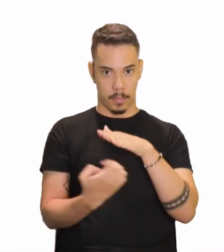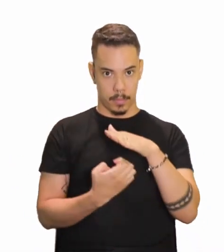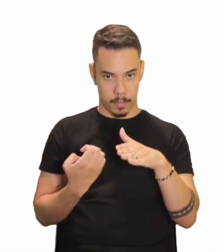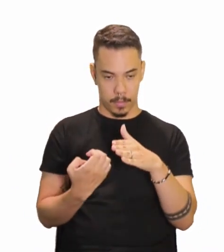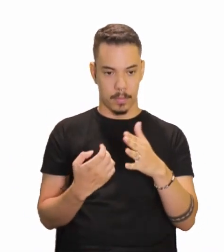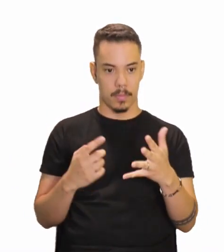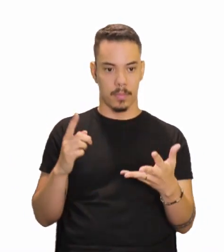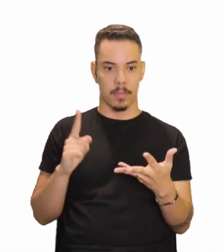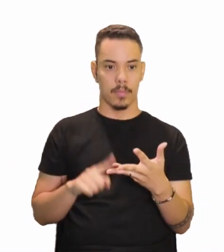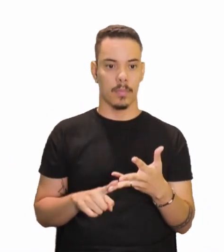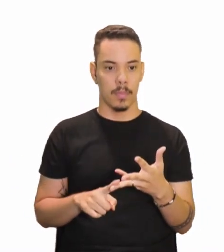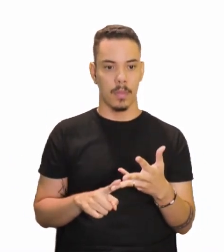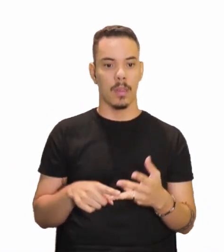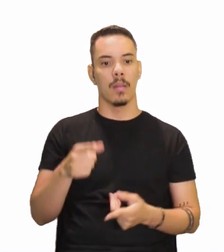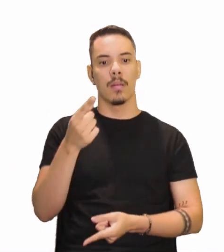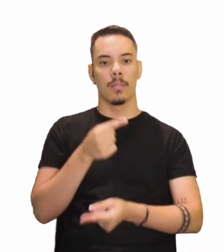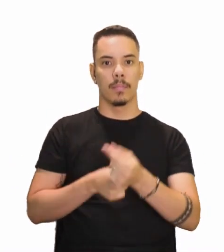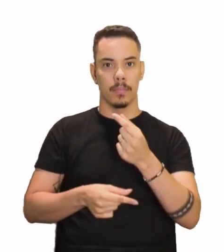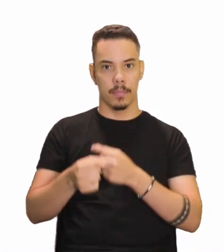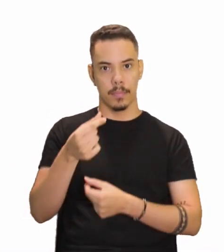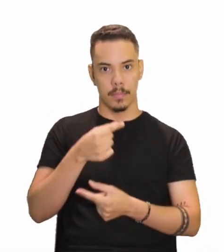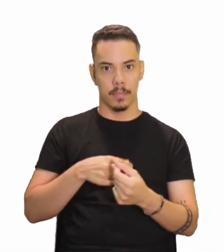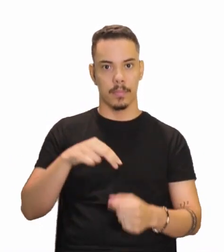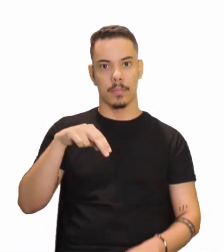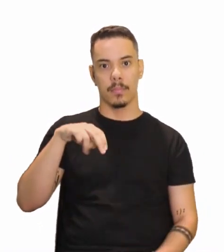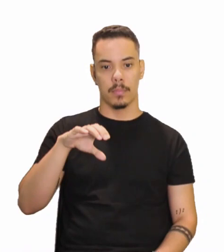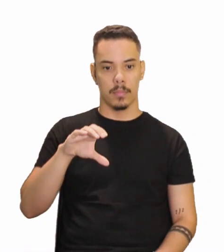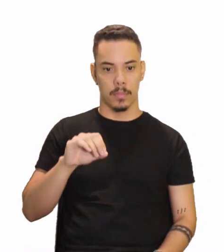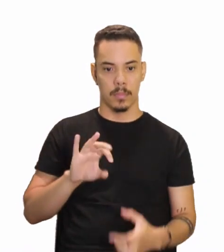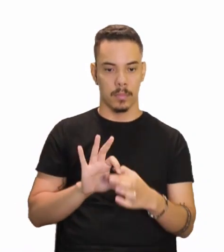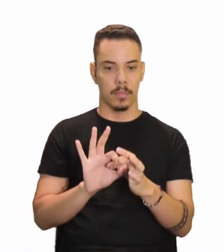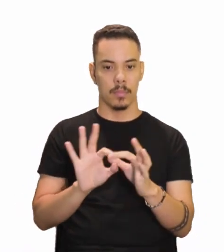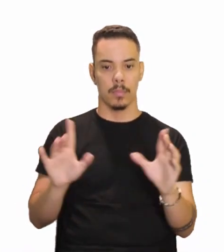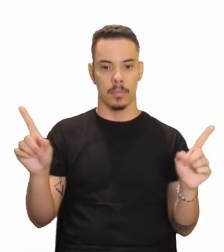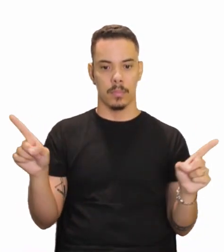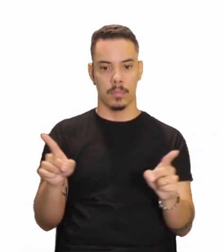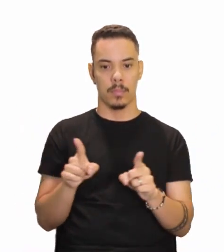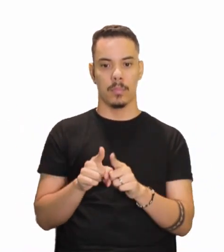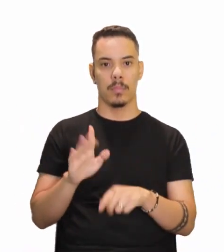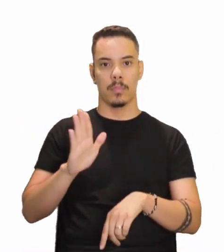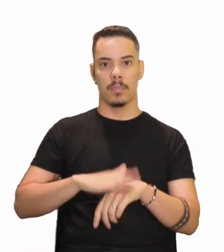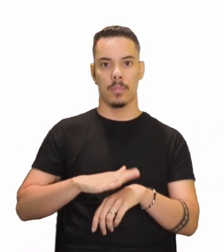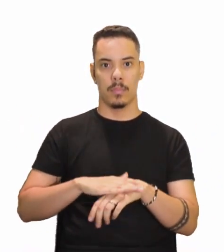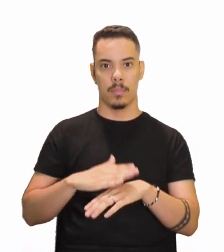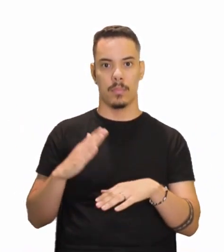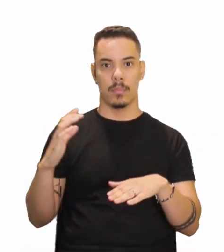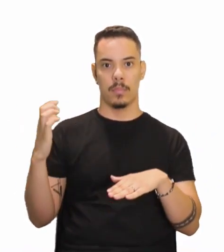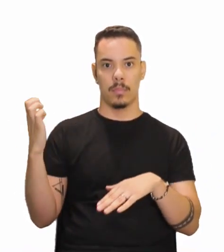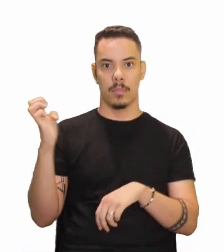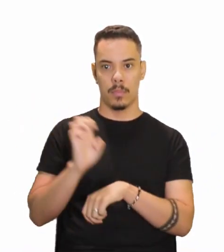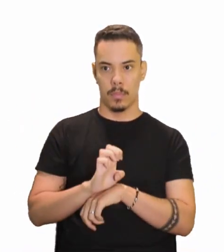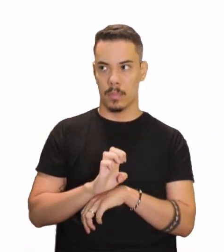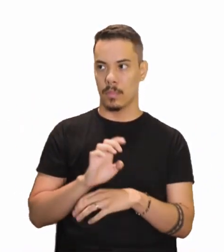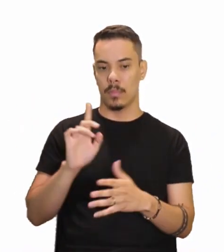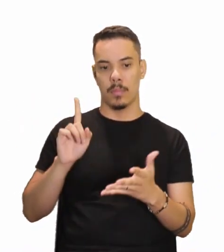empresas de Economia neoliberal EA reduzir da atuação do Estado